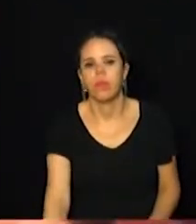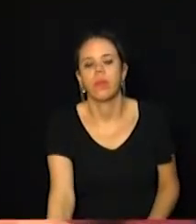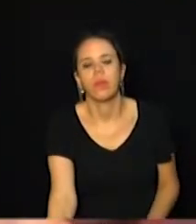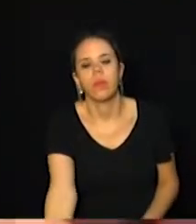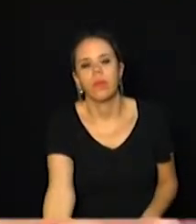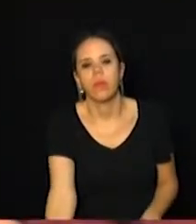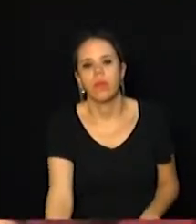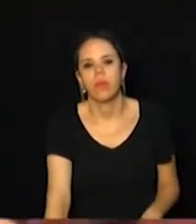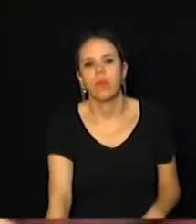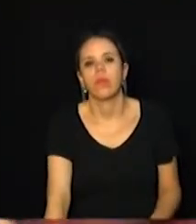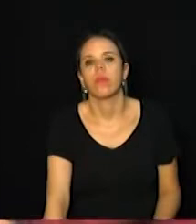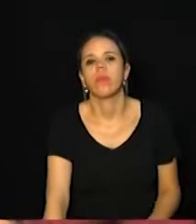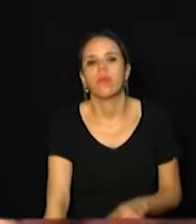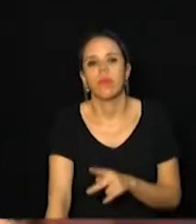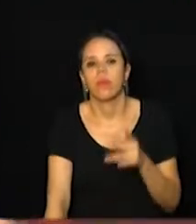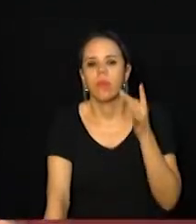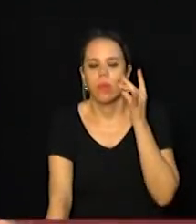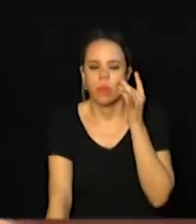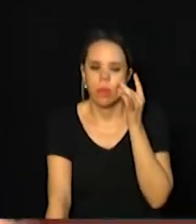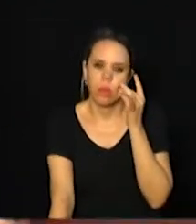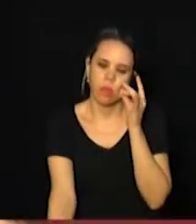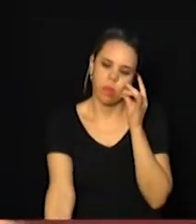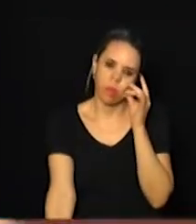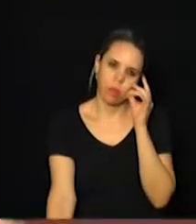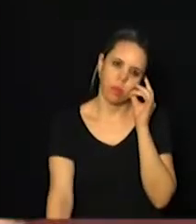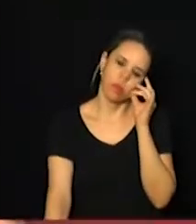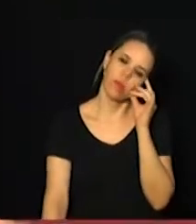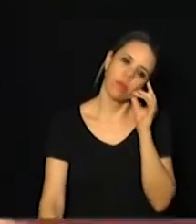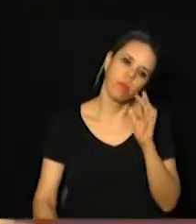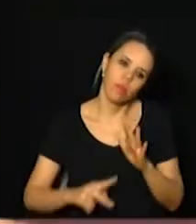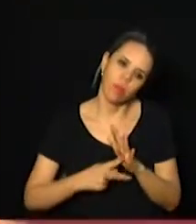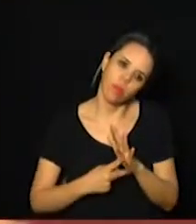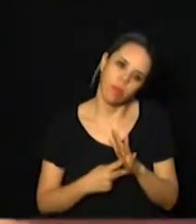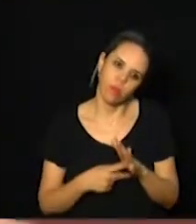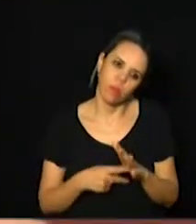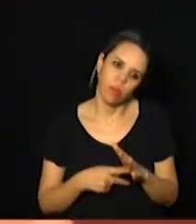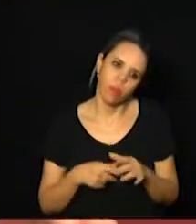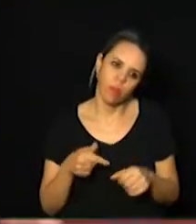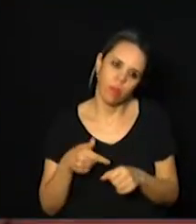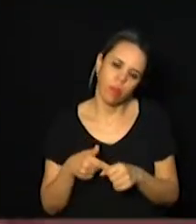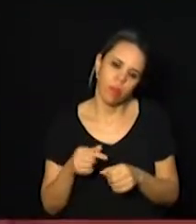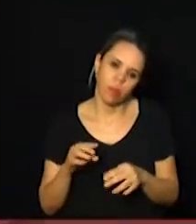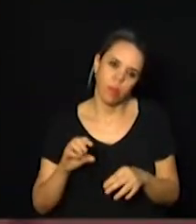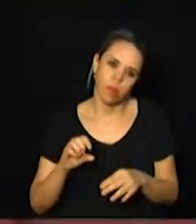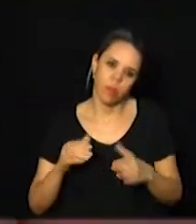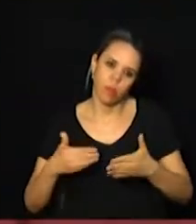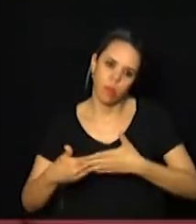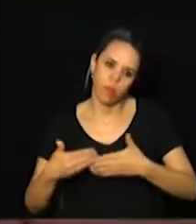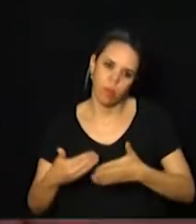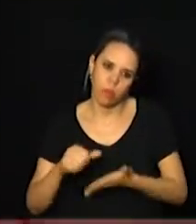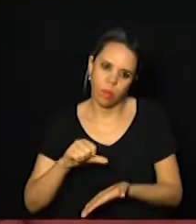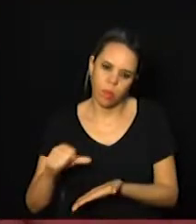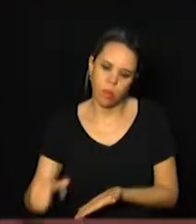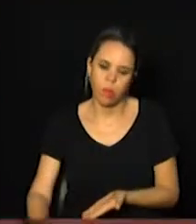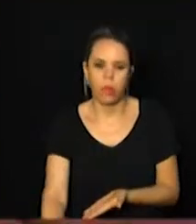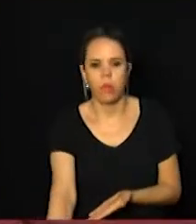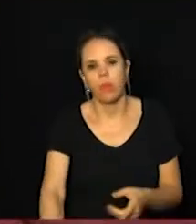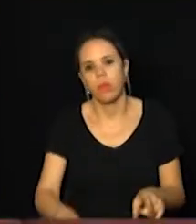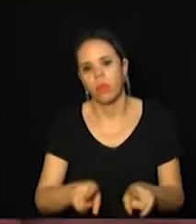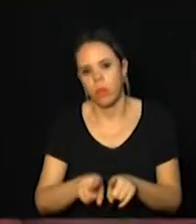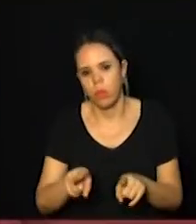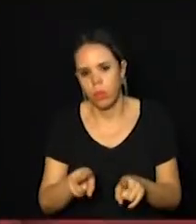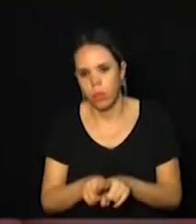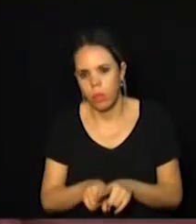esteve também presente representando o sindicato dos frentistas de Ribeirão Preto e região também